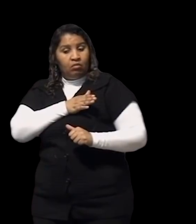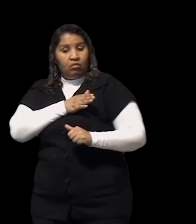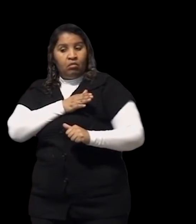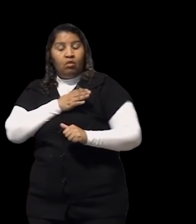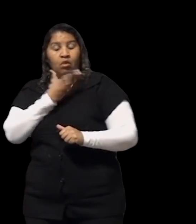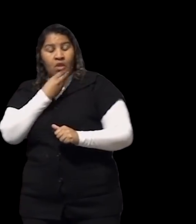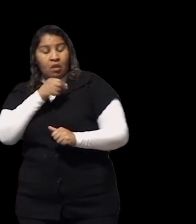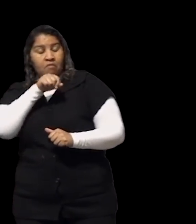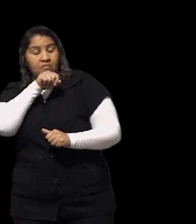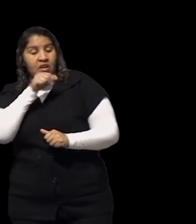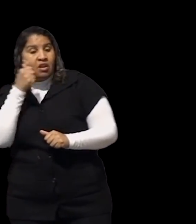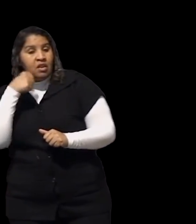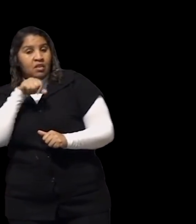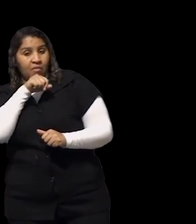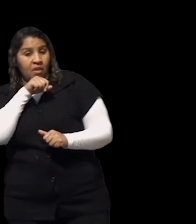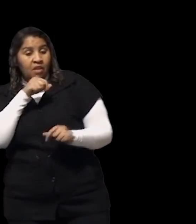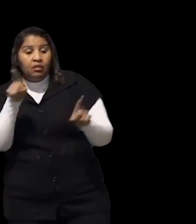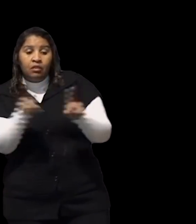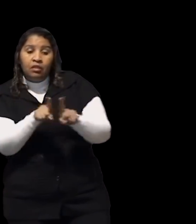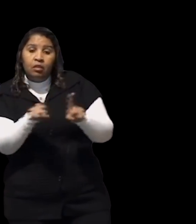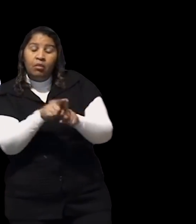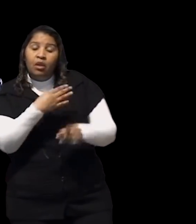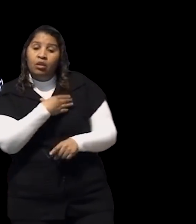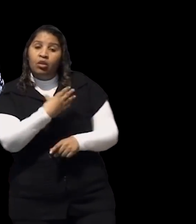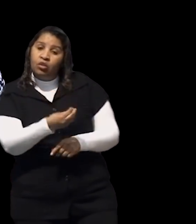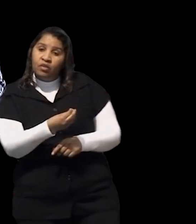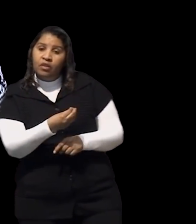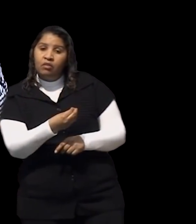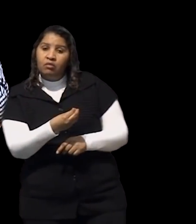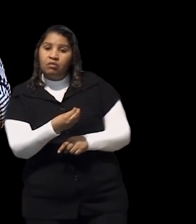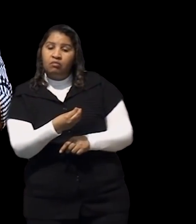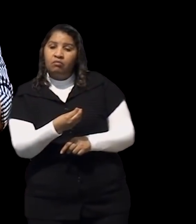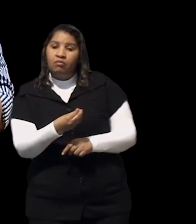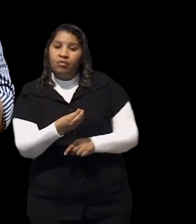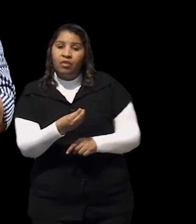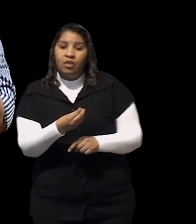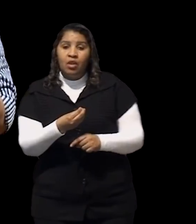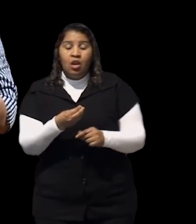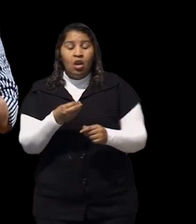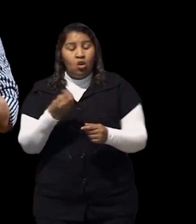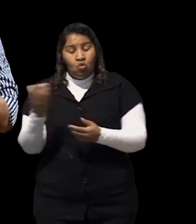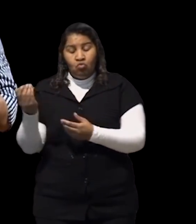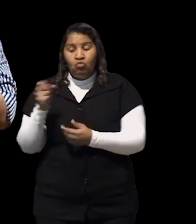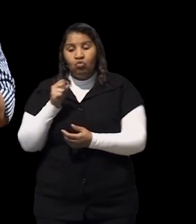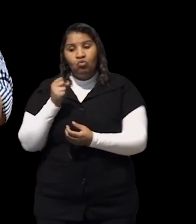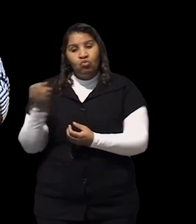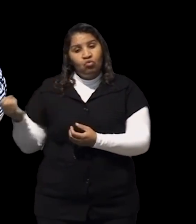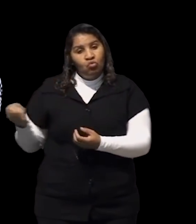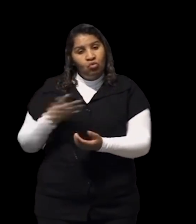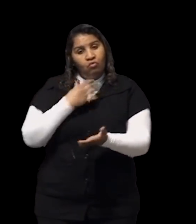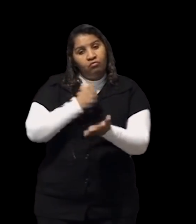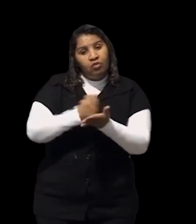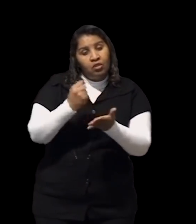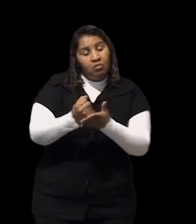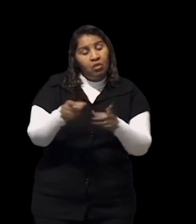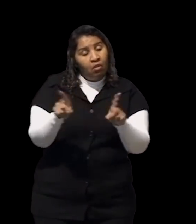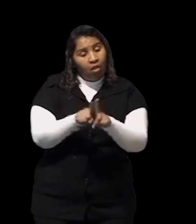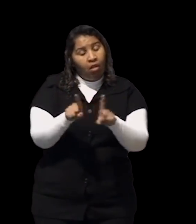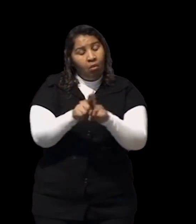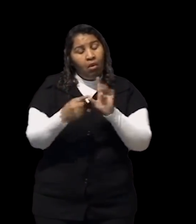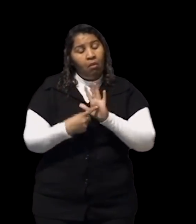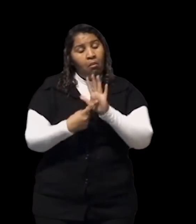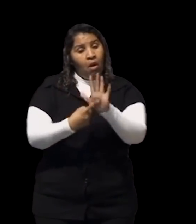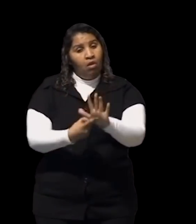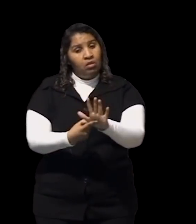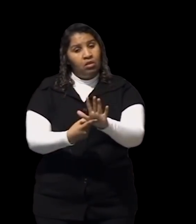da mesma maneira comunica essa mesma palavra sobre conversão de coração de paz os filhos e de filhos aos pais